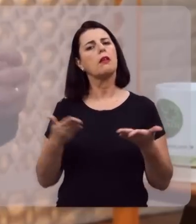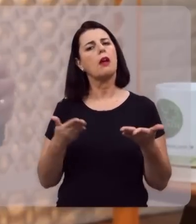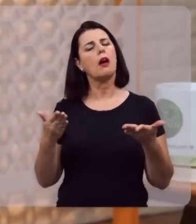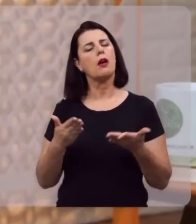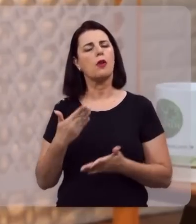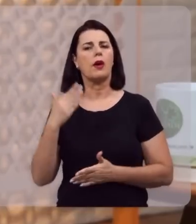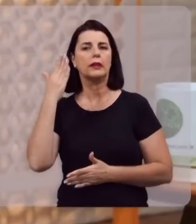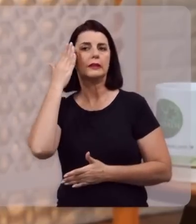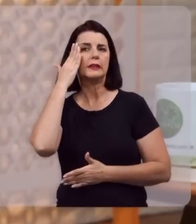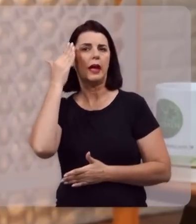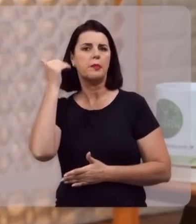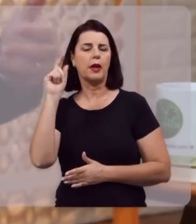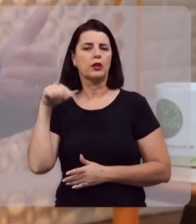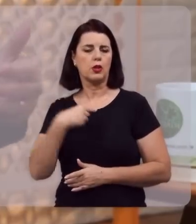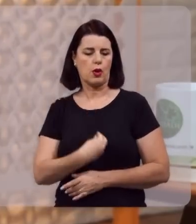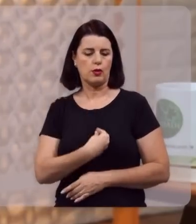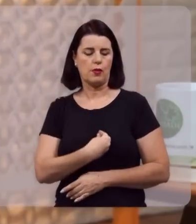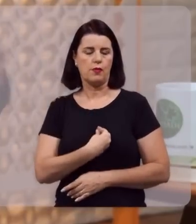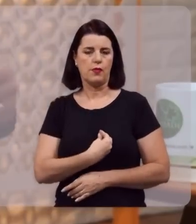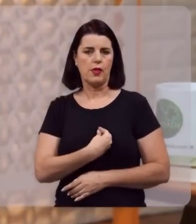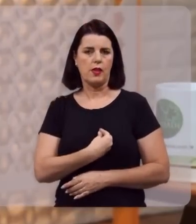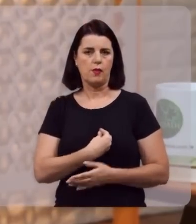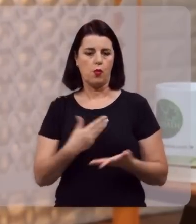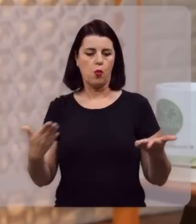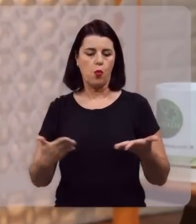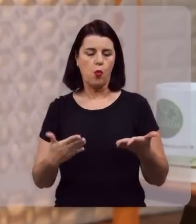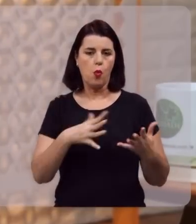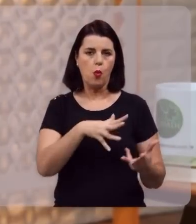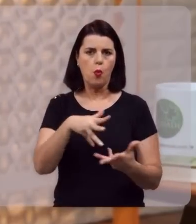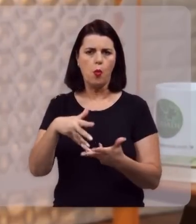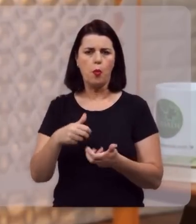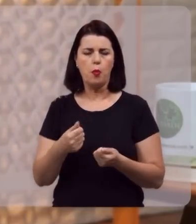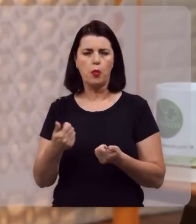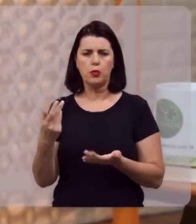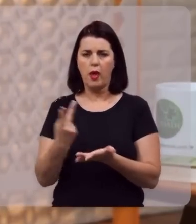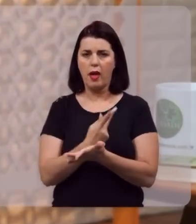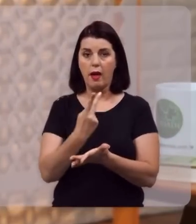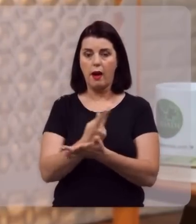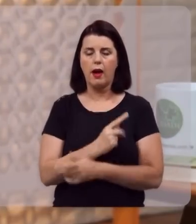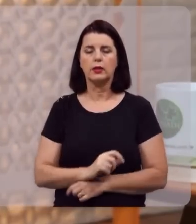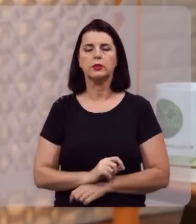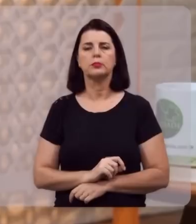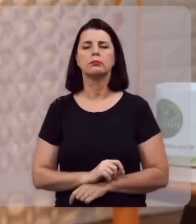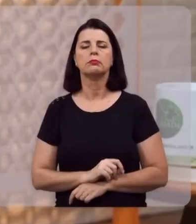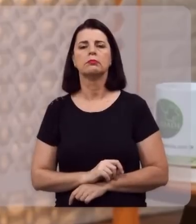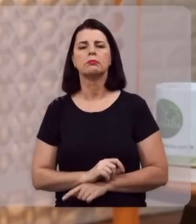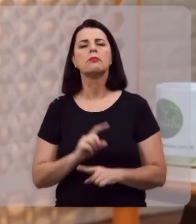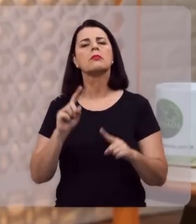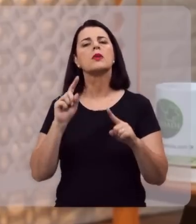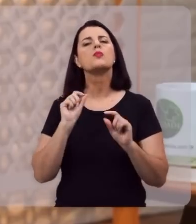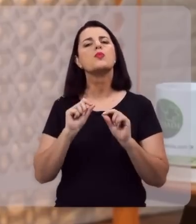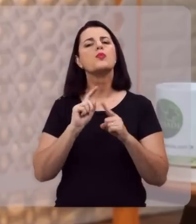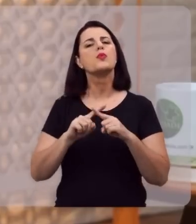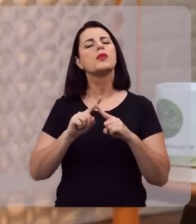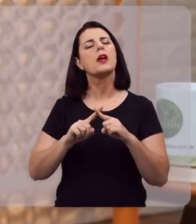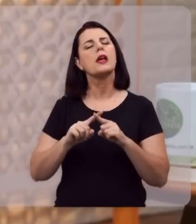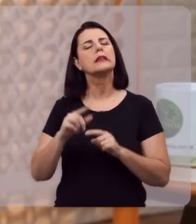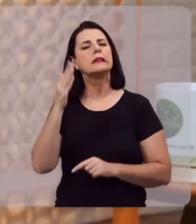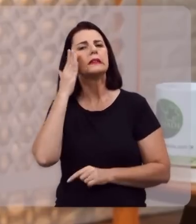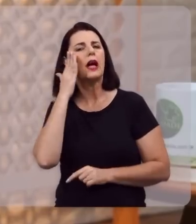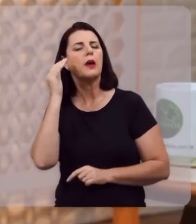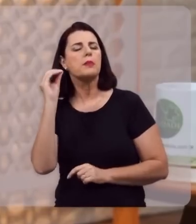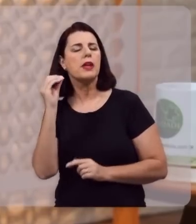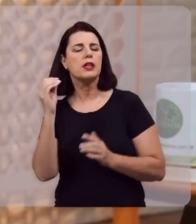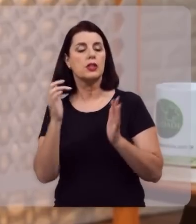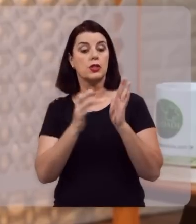então, sabendo que a gente vive, né, nessa vida ao vivo, nesse mundo instável, por que saber que Jesus